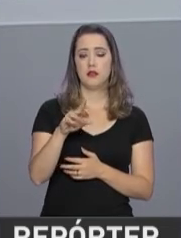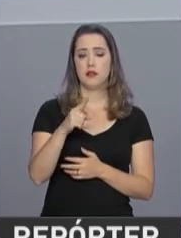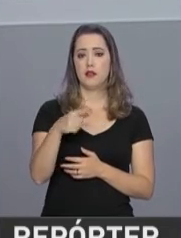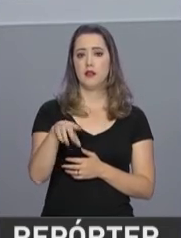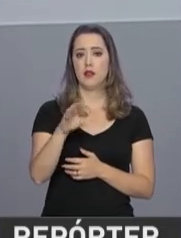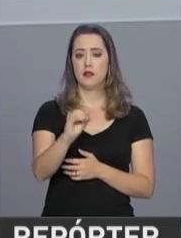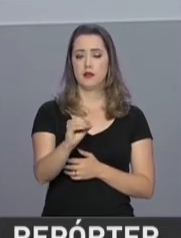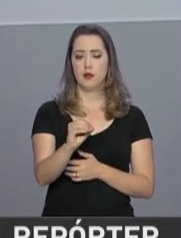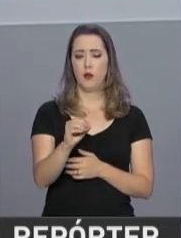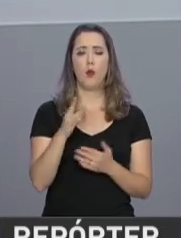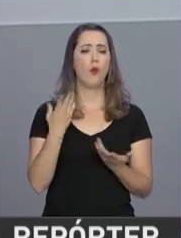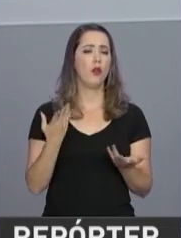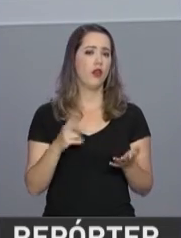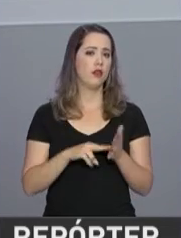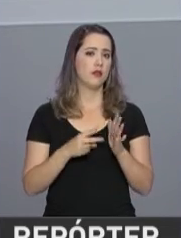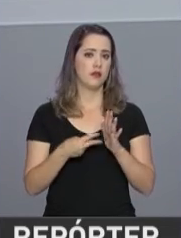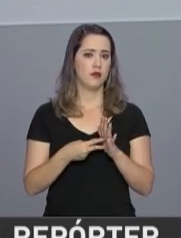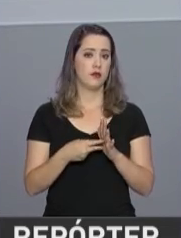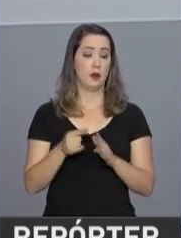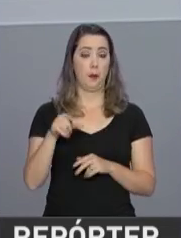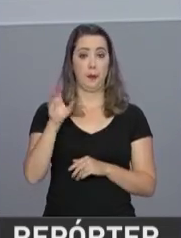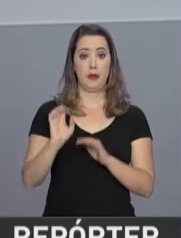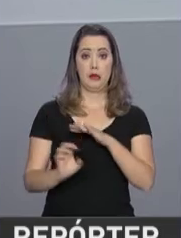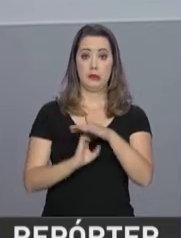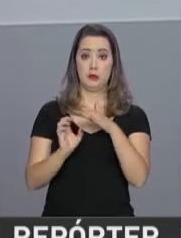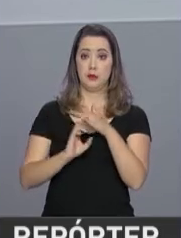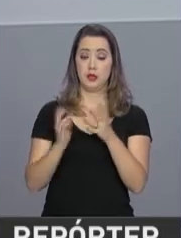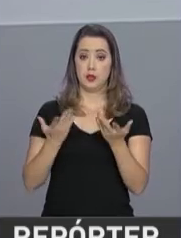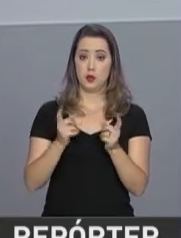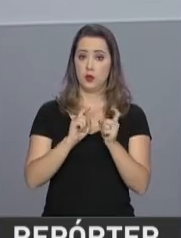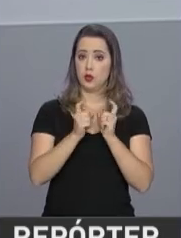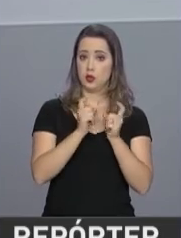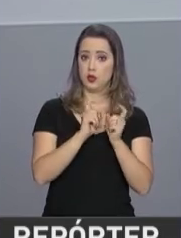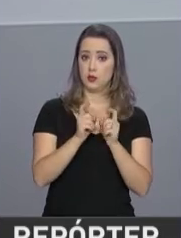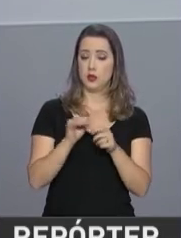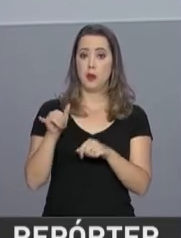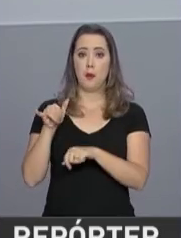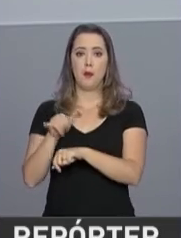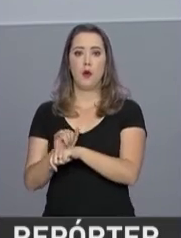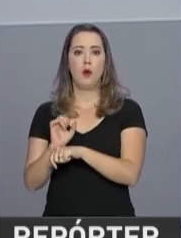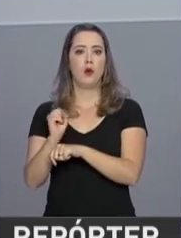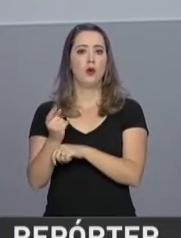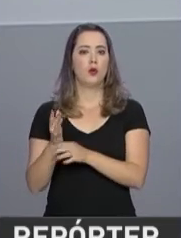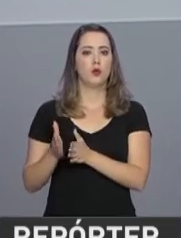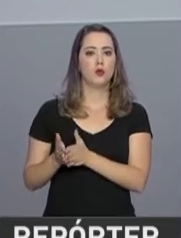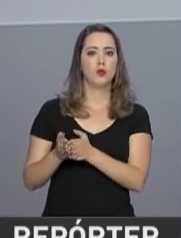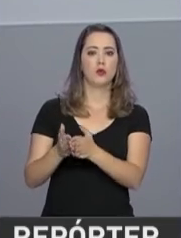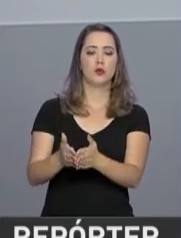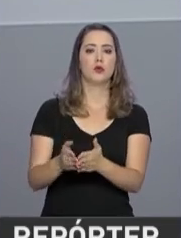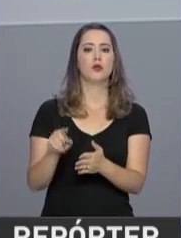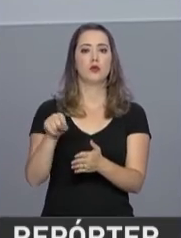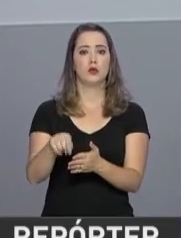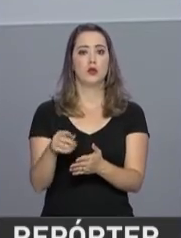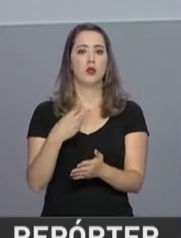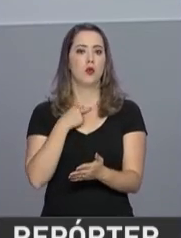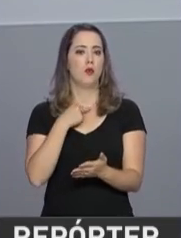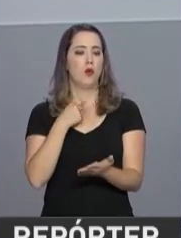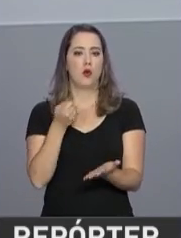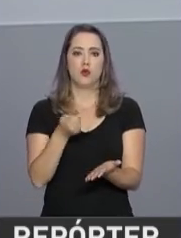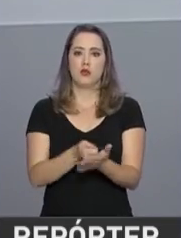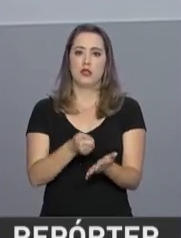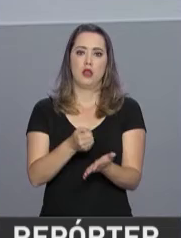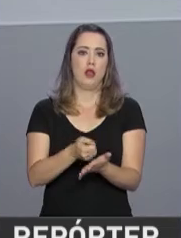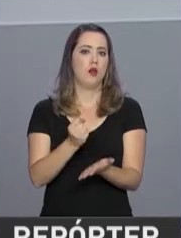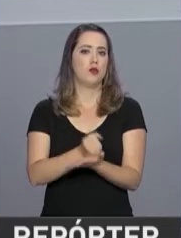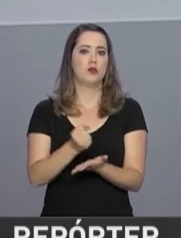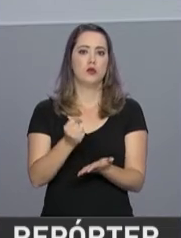empresas gestoras de portos aeroportos e estradas que perderam a capacidade de cumprir com as obrigações contratuais não